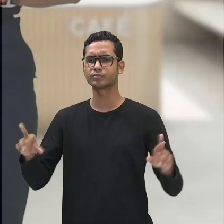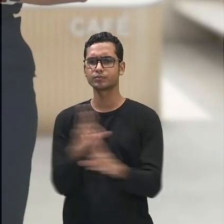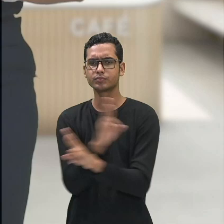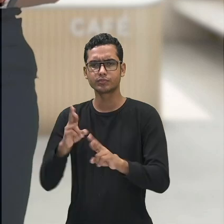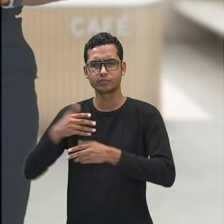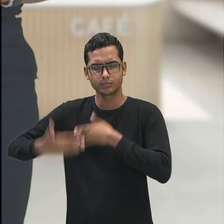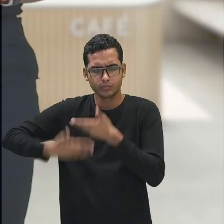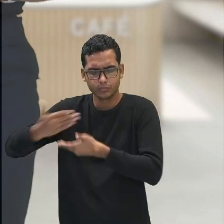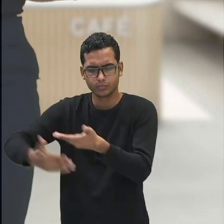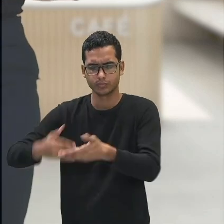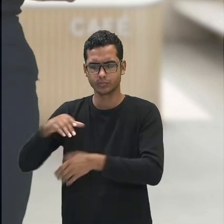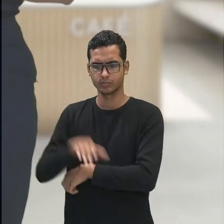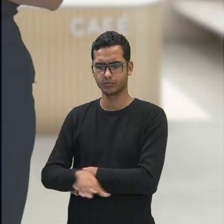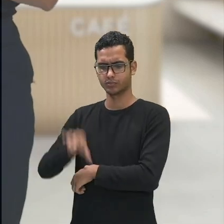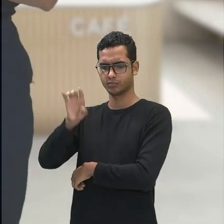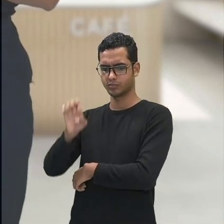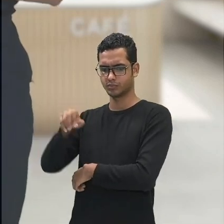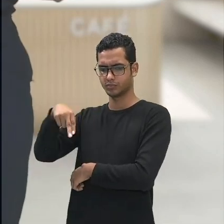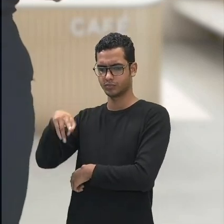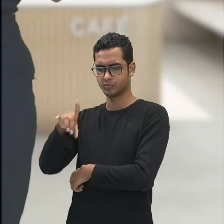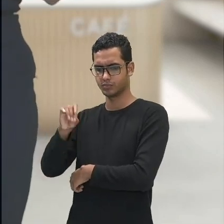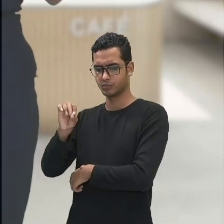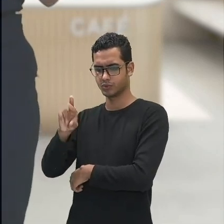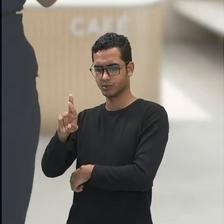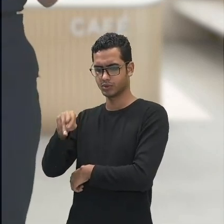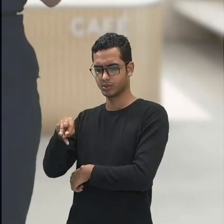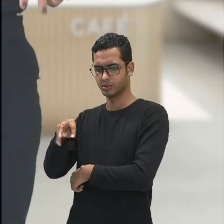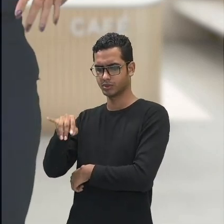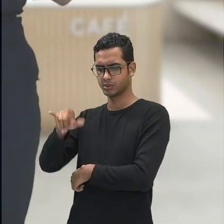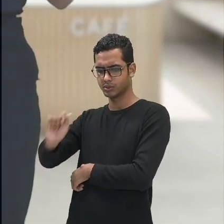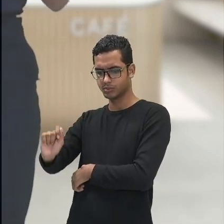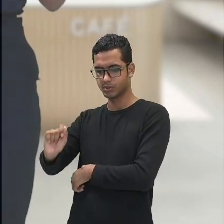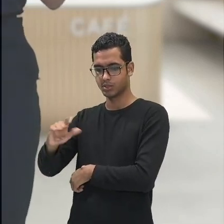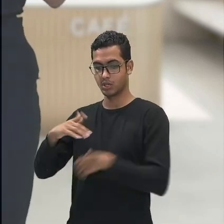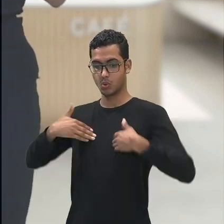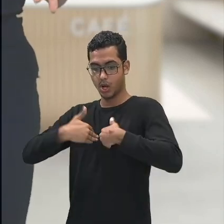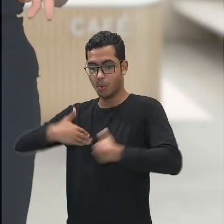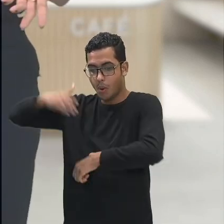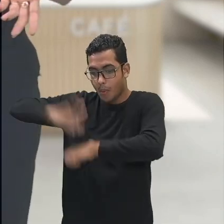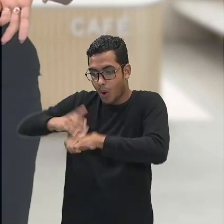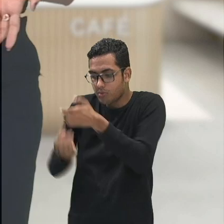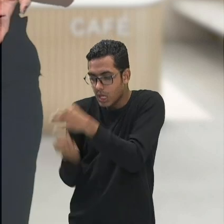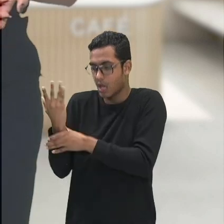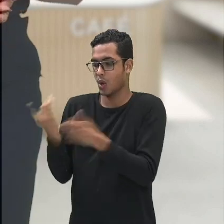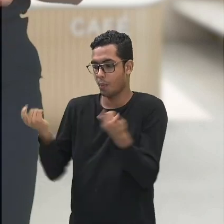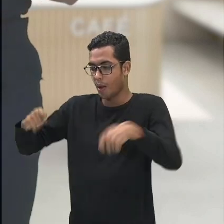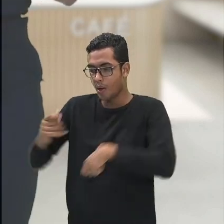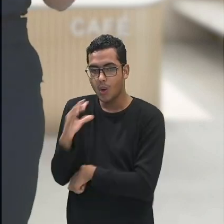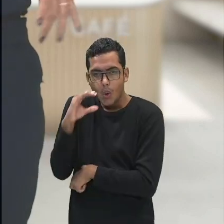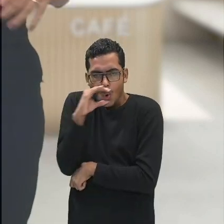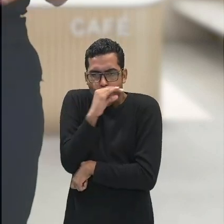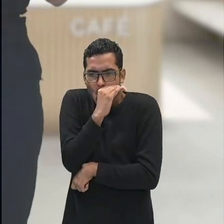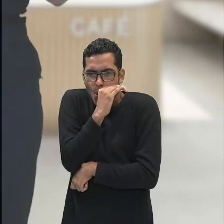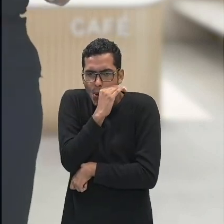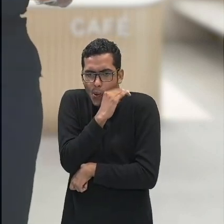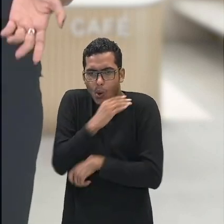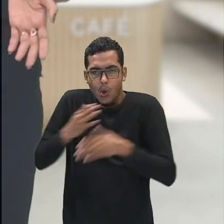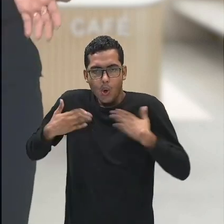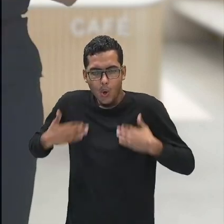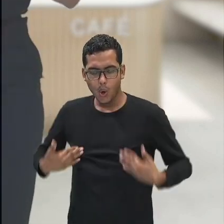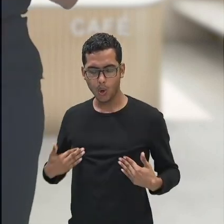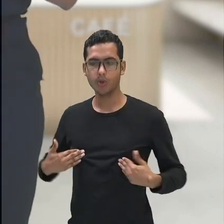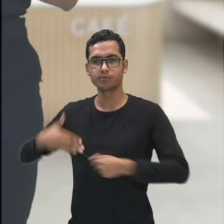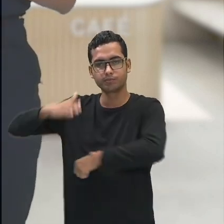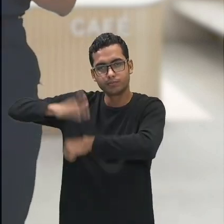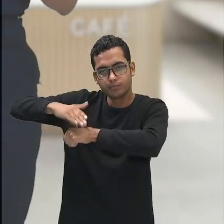o processo de endotermia, porque elas conseguem, através das atividades metabólicas, produzir calor